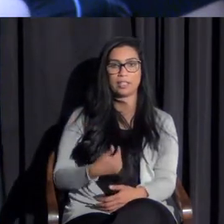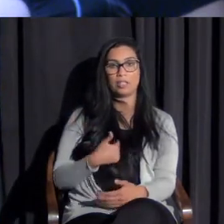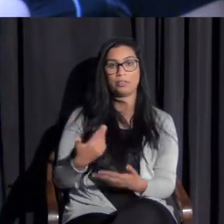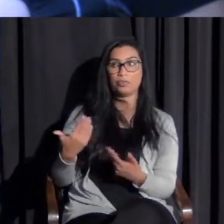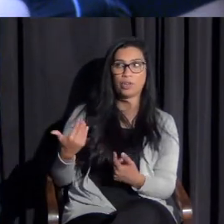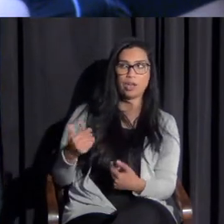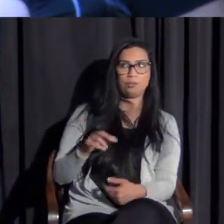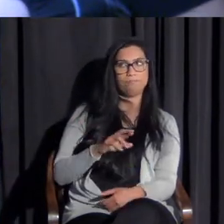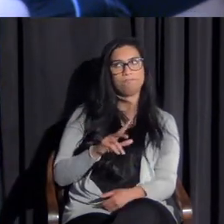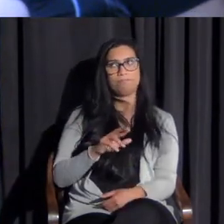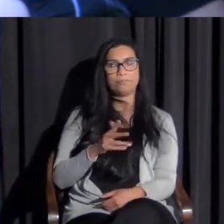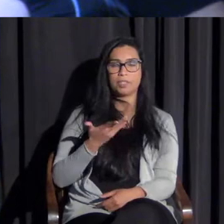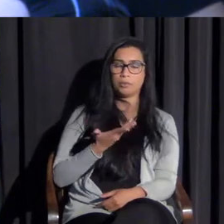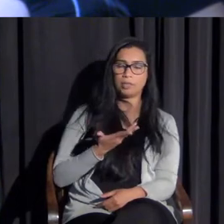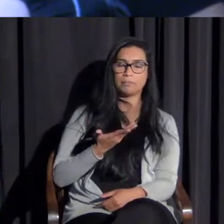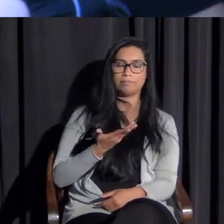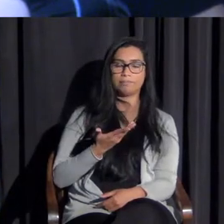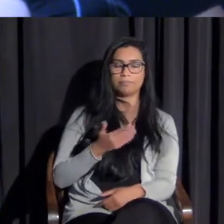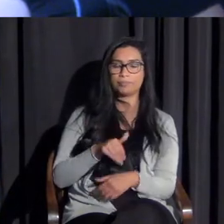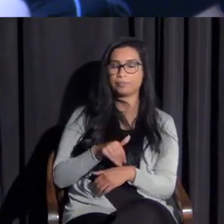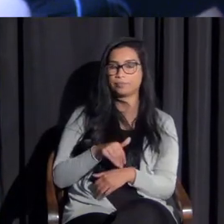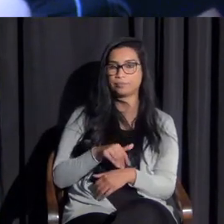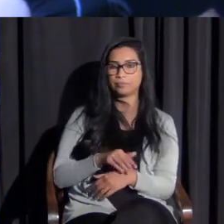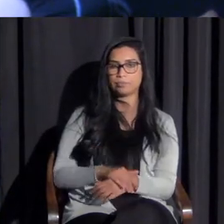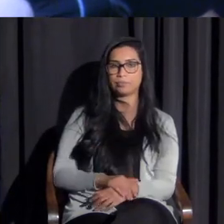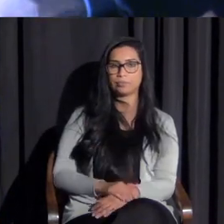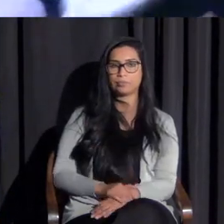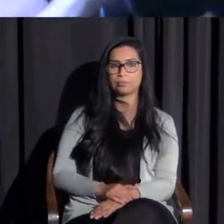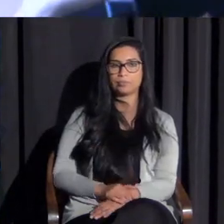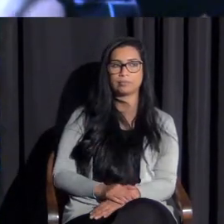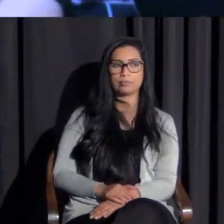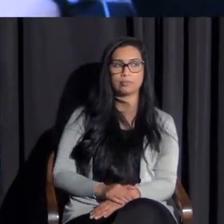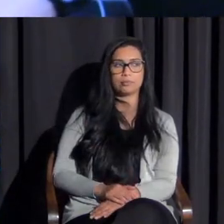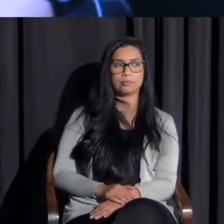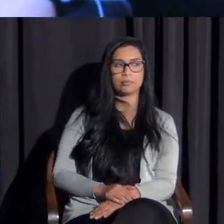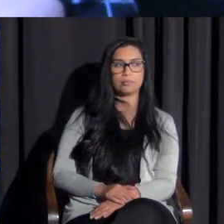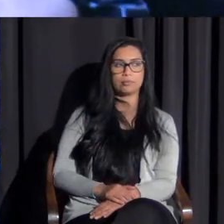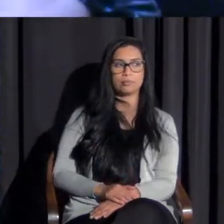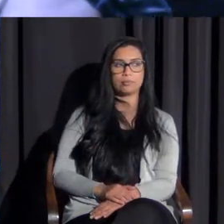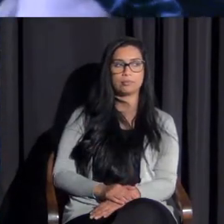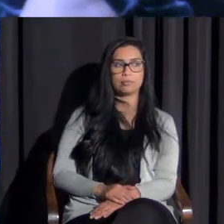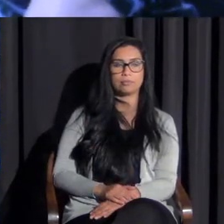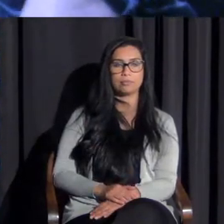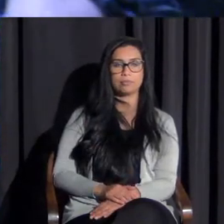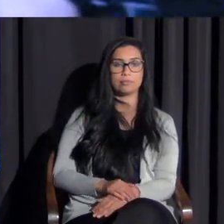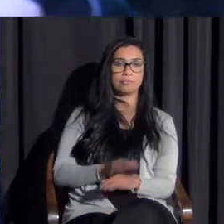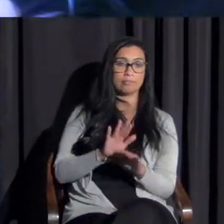jovem. E, na época...